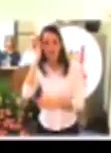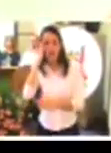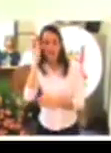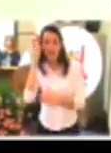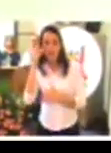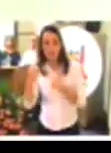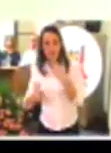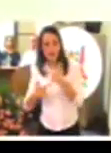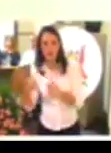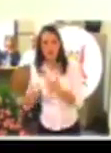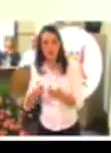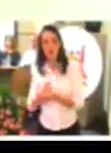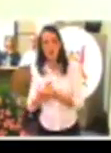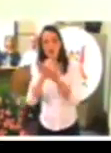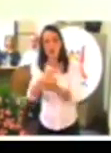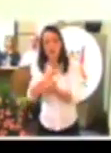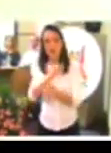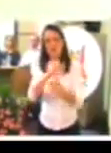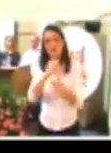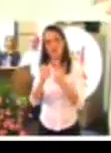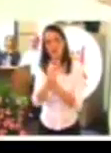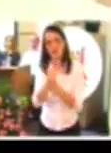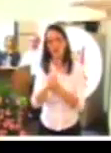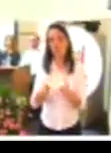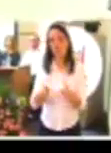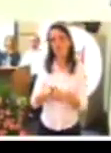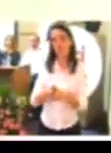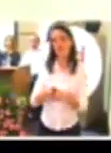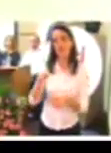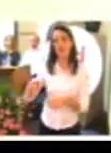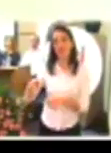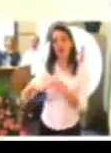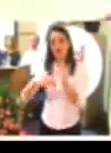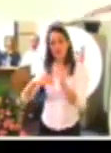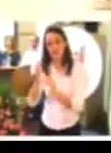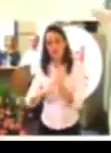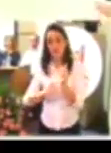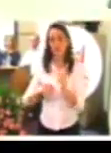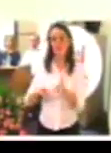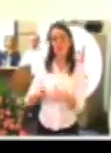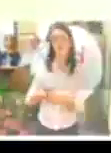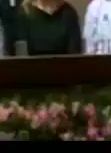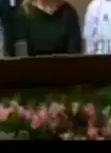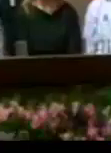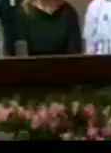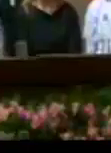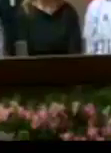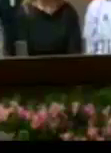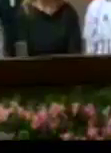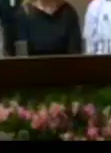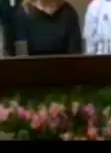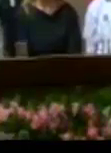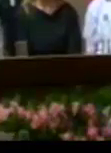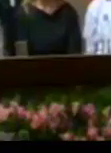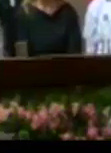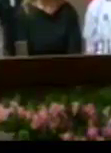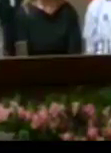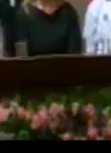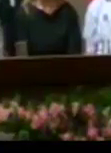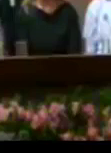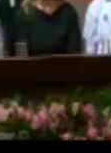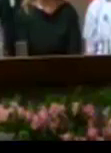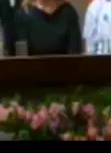servir melhor à sociedade. Ela prepara os servidores, ela aprimora os trabalhos a